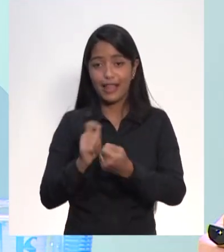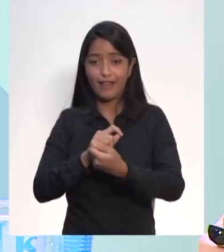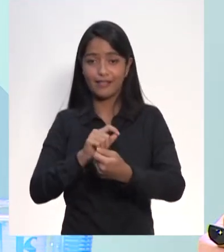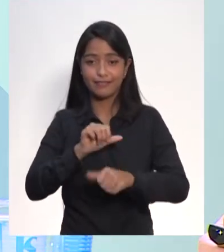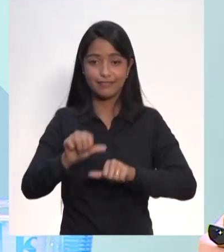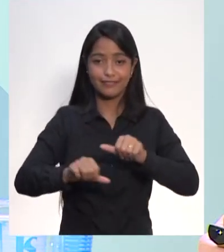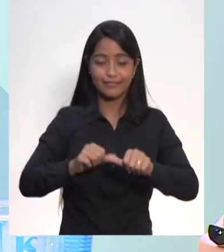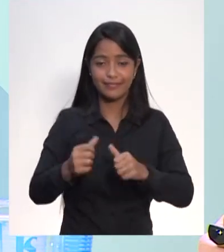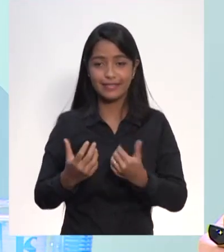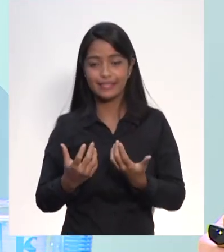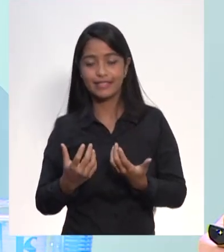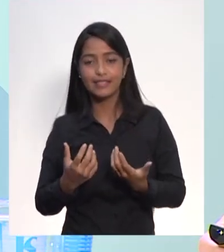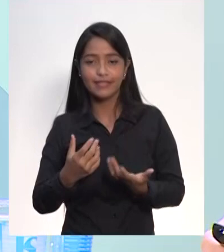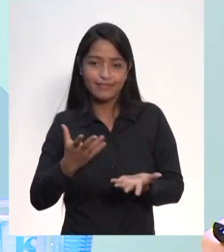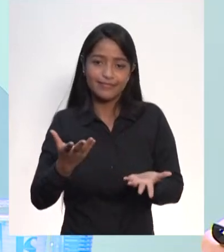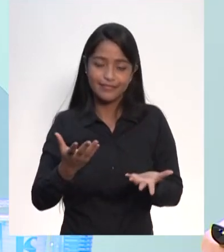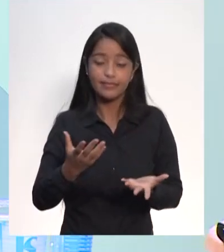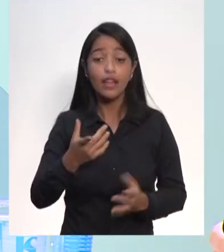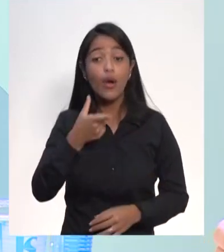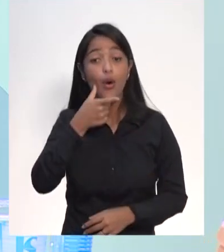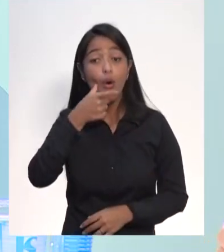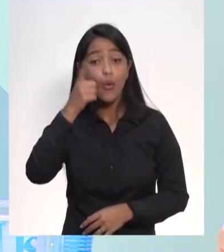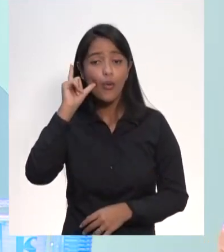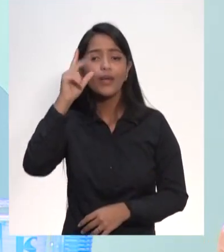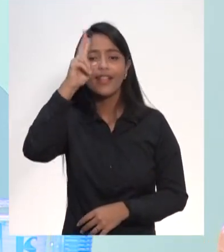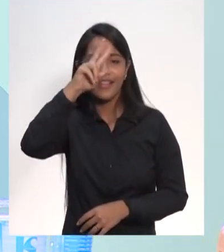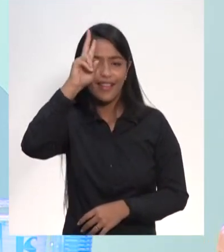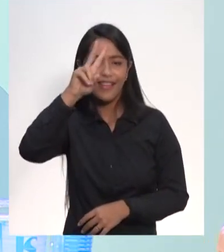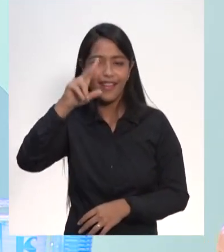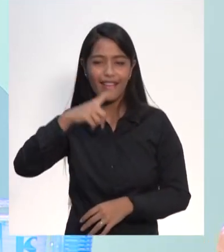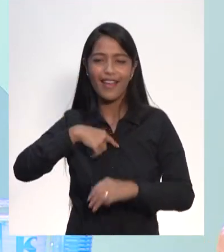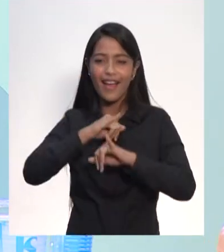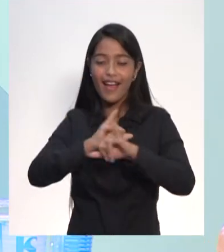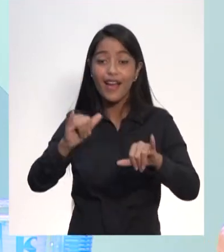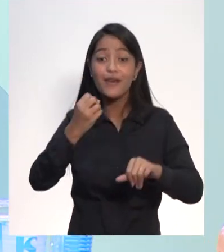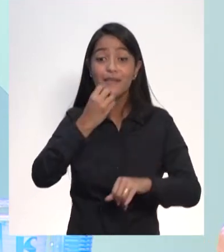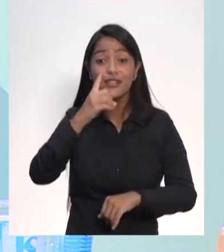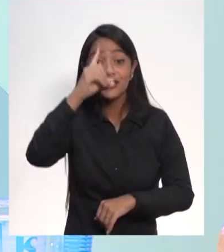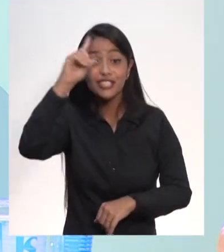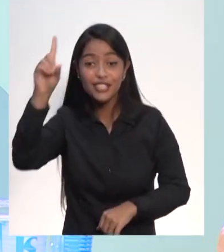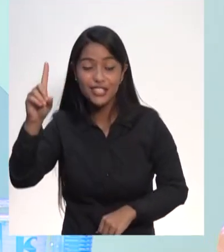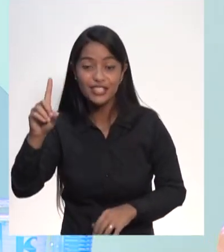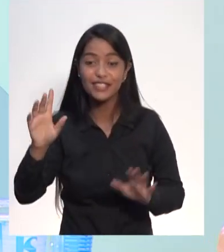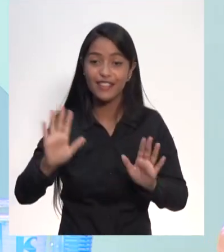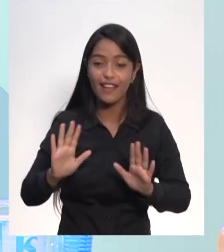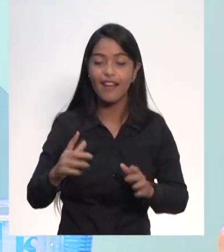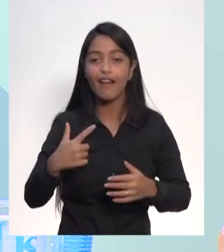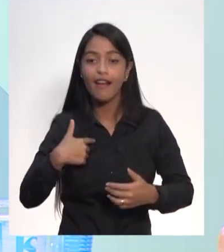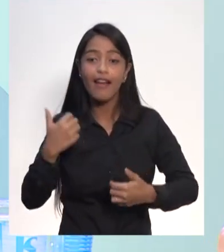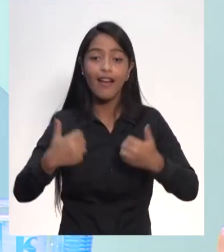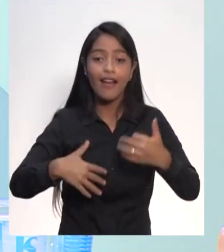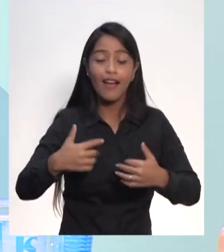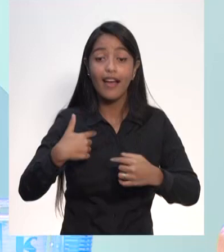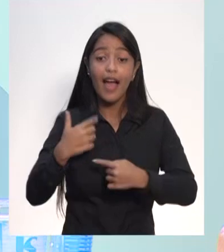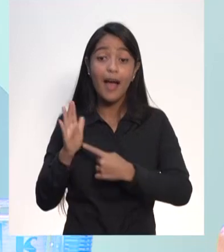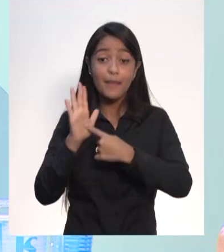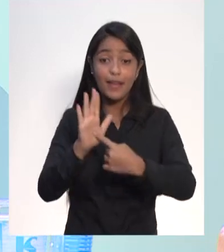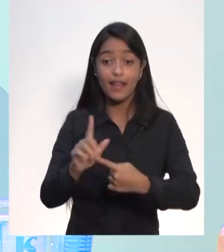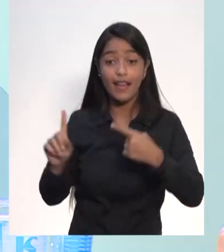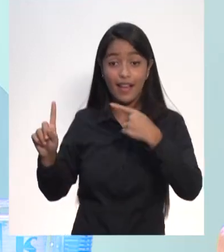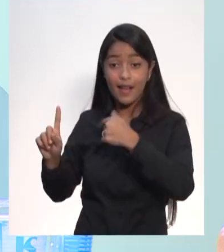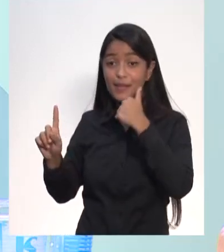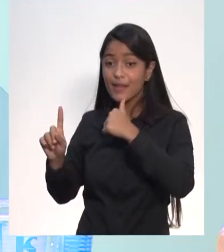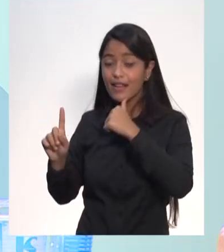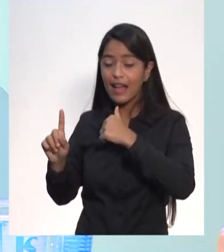né? Ontem eu lembro, eu acabei iniciando, falei bom dia e tudo mais, só quando eu fui apresentar a Lili que eu lembrei que eu não tinha feito